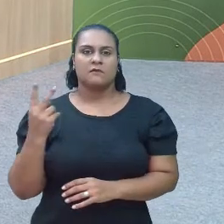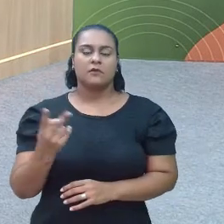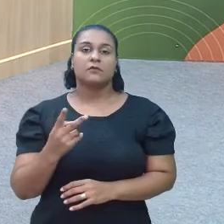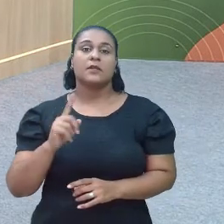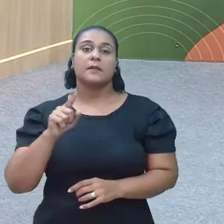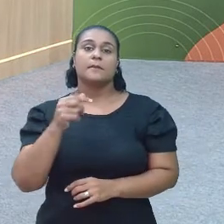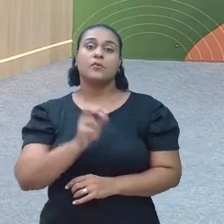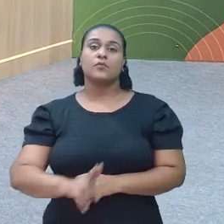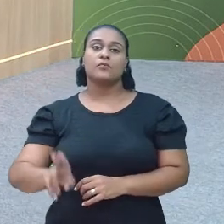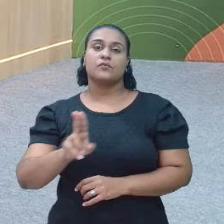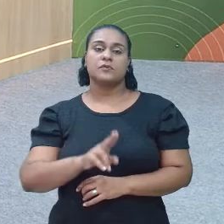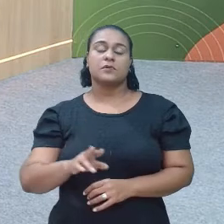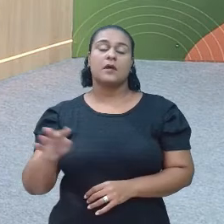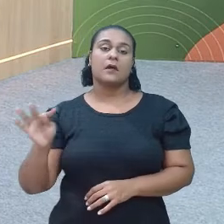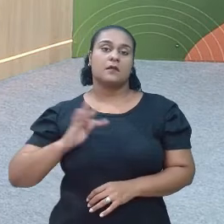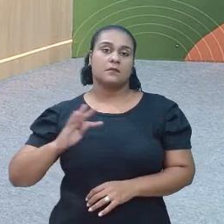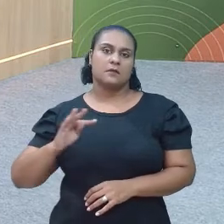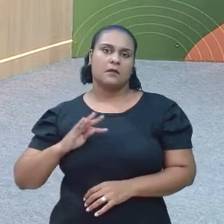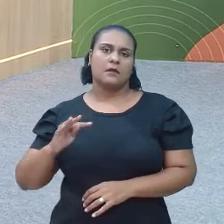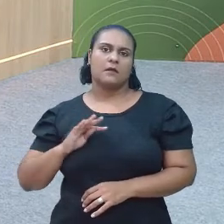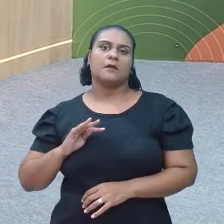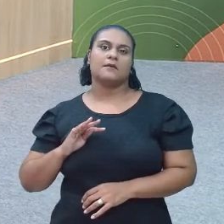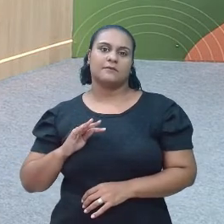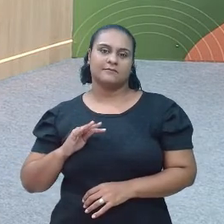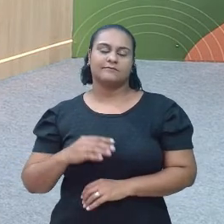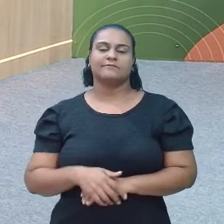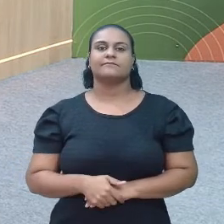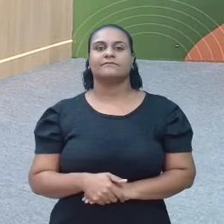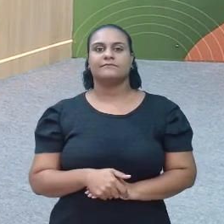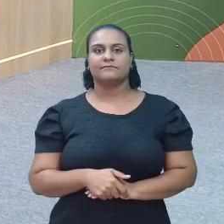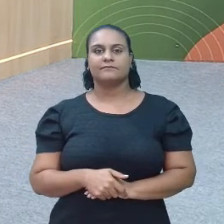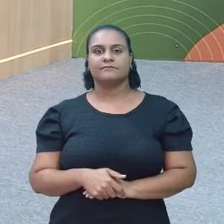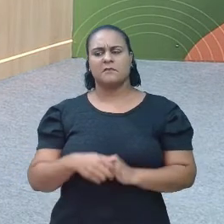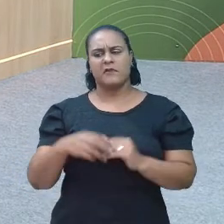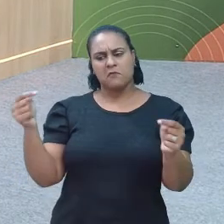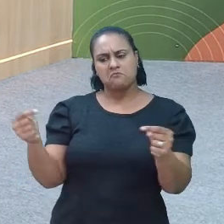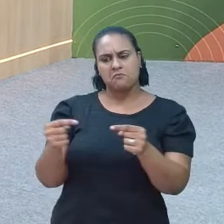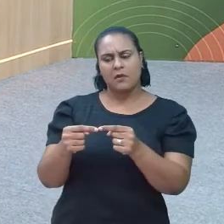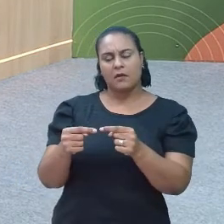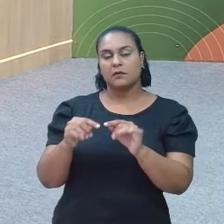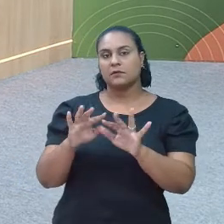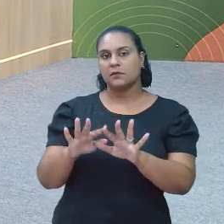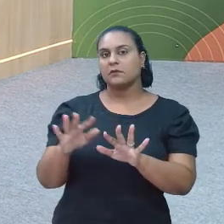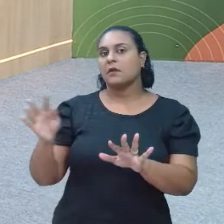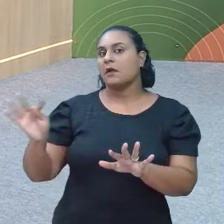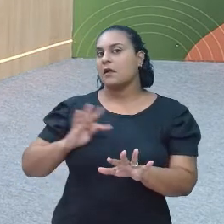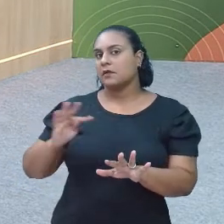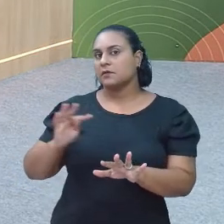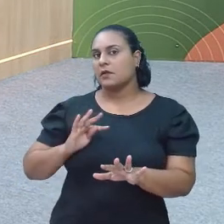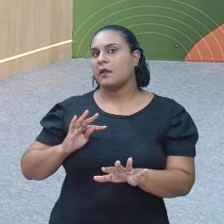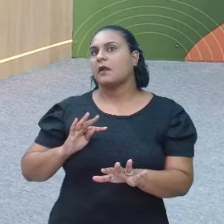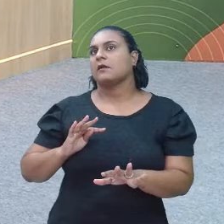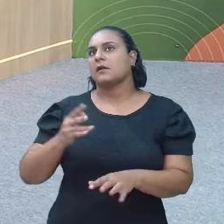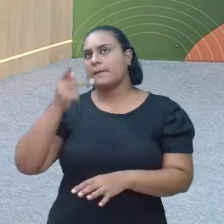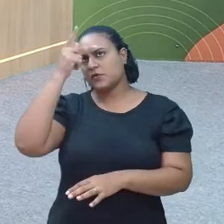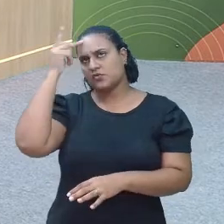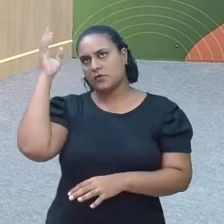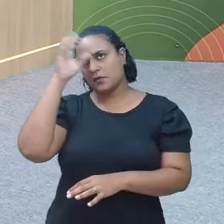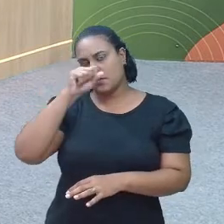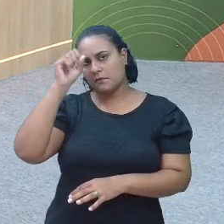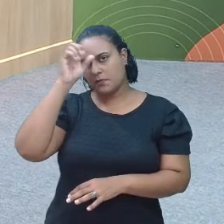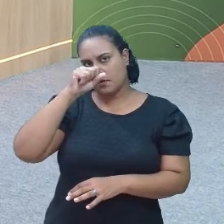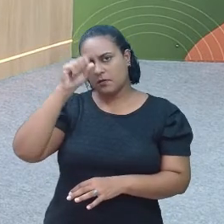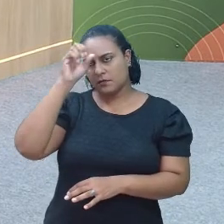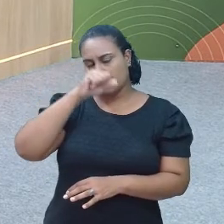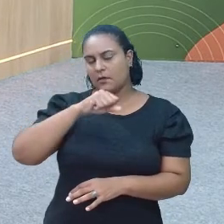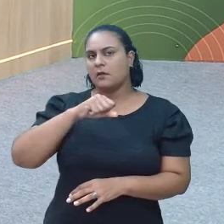utilizar a técnica para ver o que é que você acha em comum, tá certo? É lógico que a técnica para quem está aprendendo parece ser muito